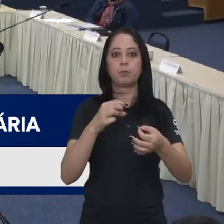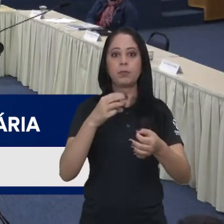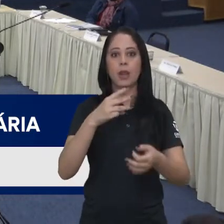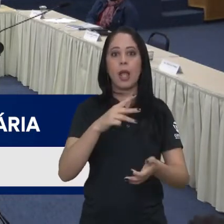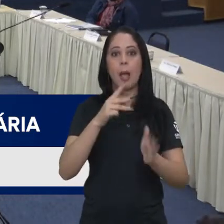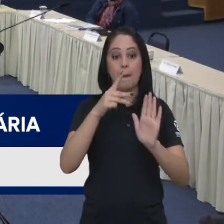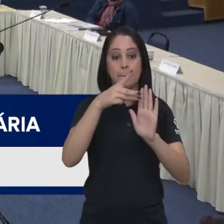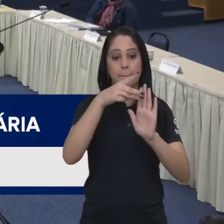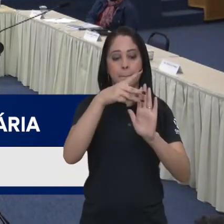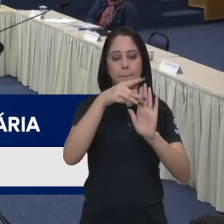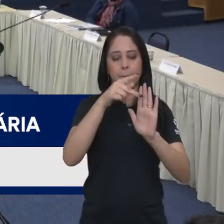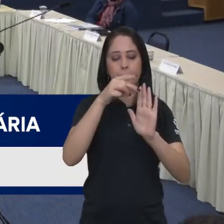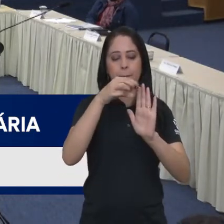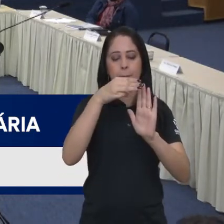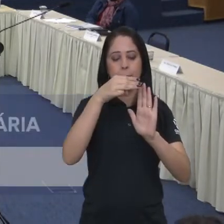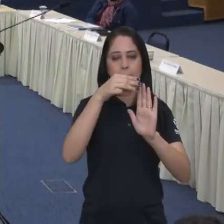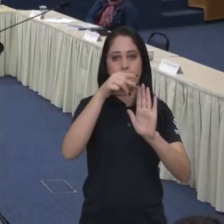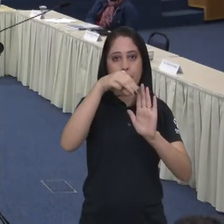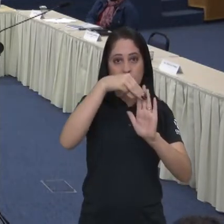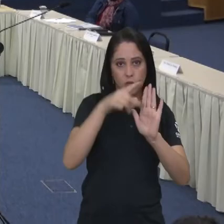2220, lá em 2001,